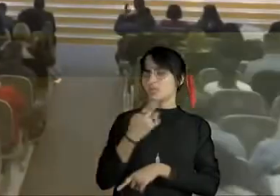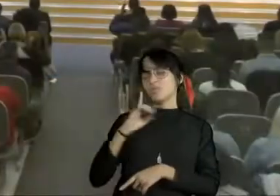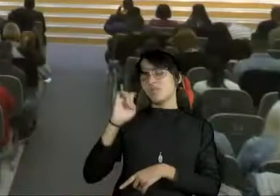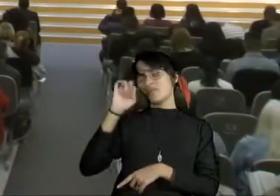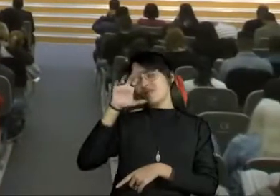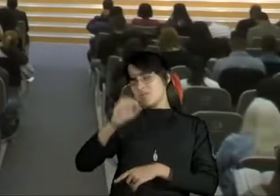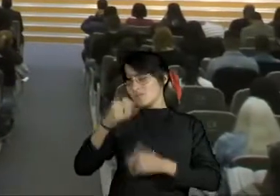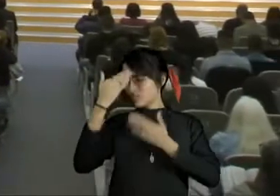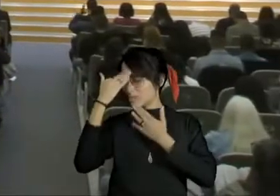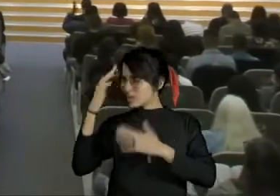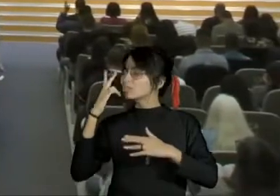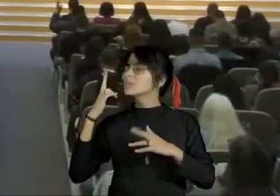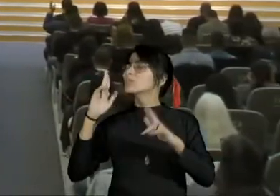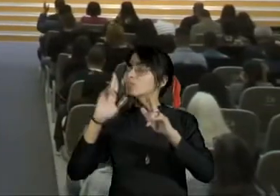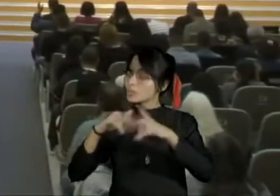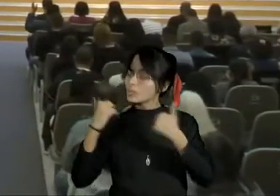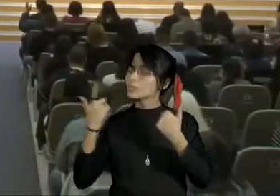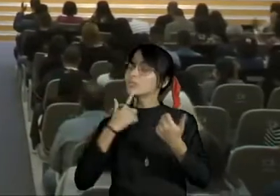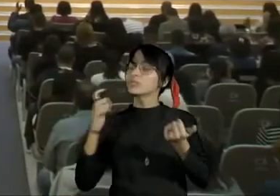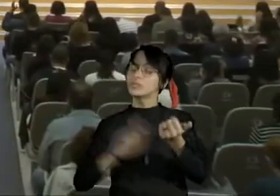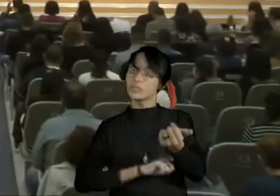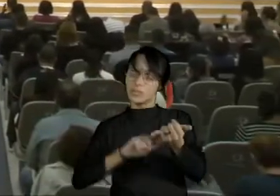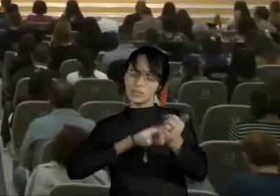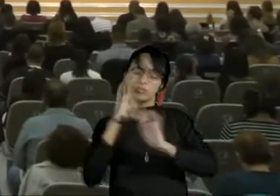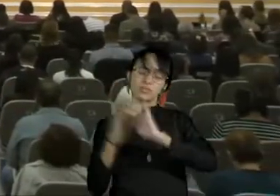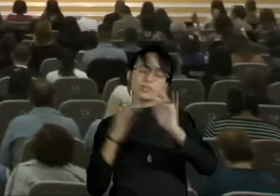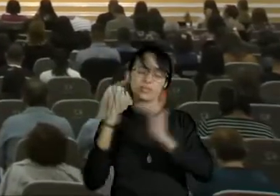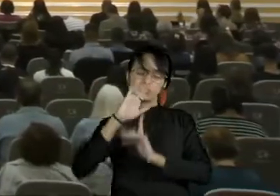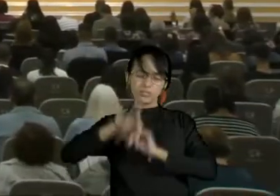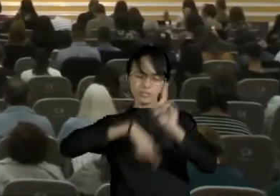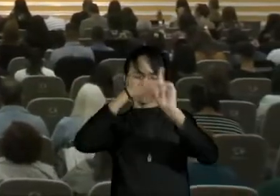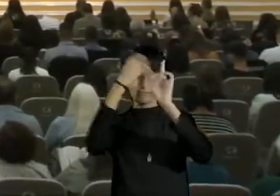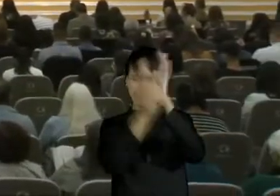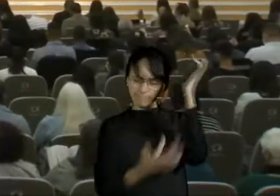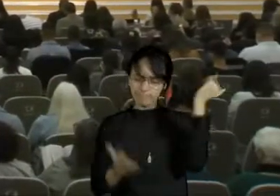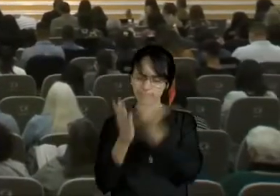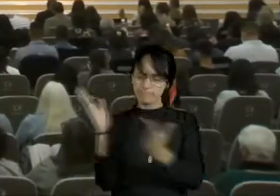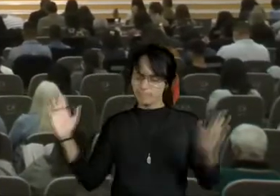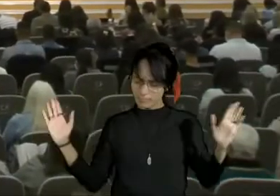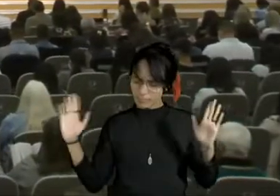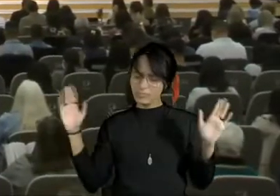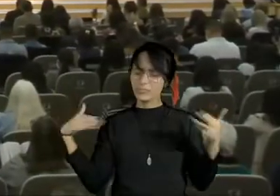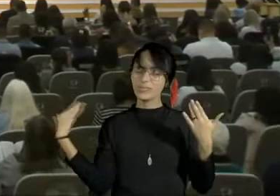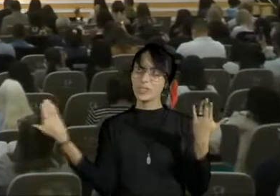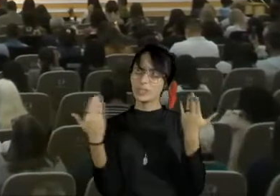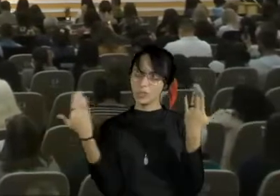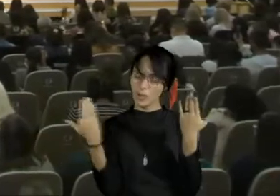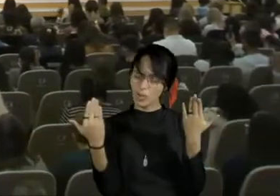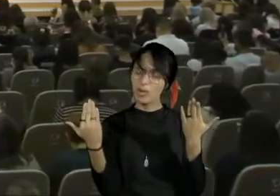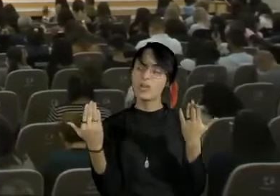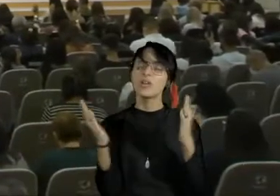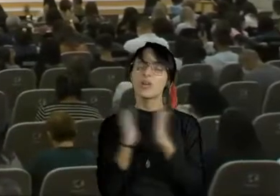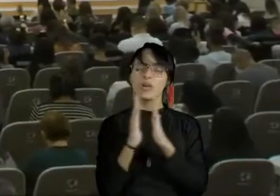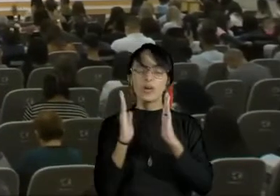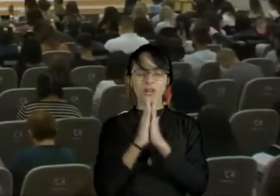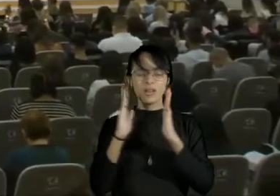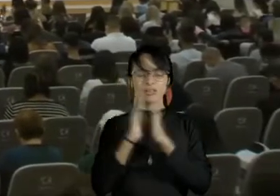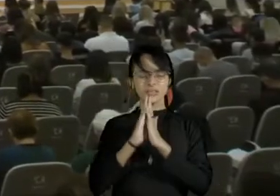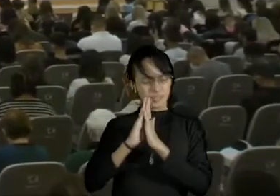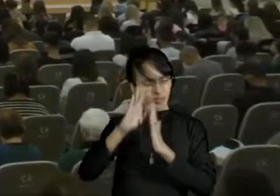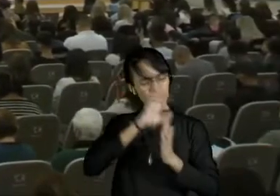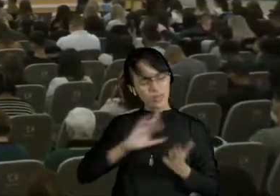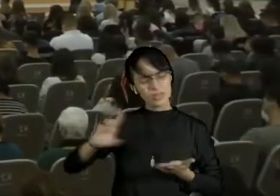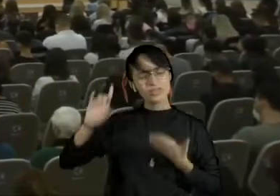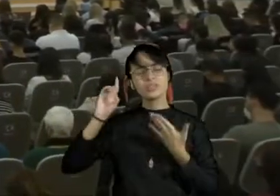ao sangue do teu filho vertido na cruz do Calvário, agora eu elevo a minha voz em oração a ti,